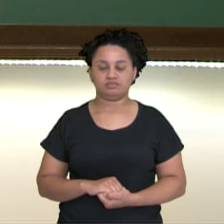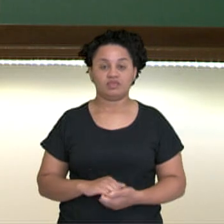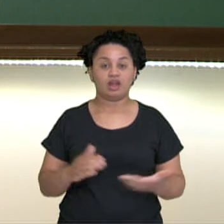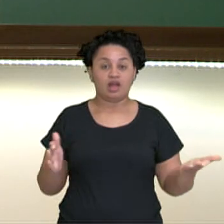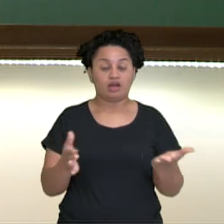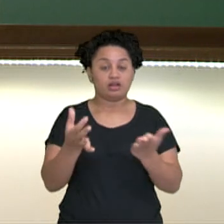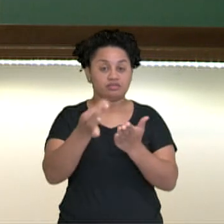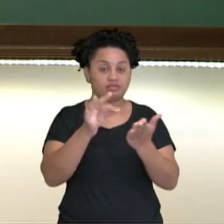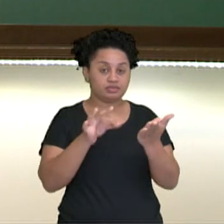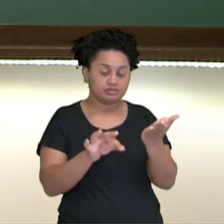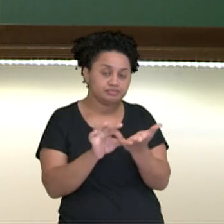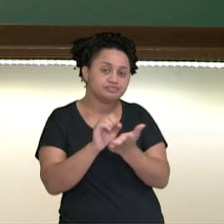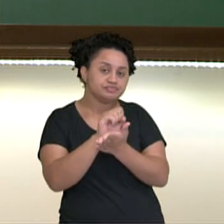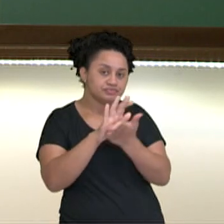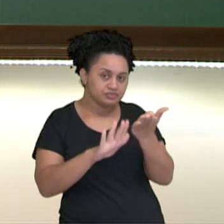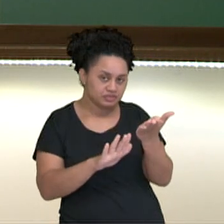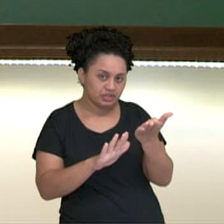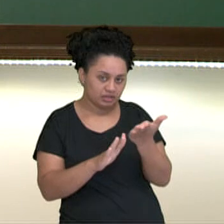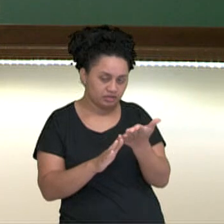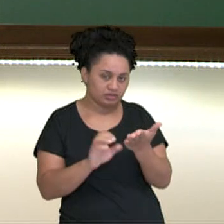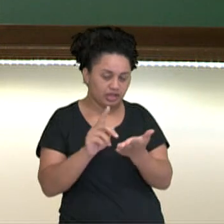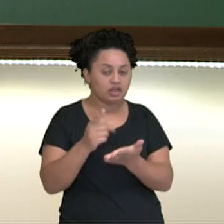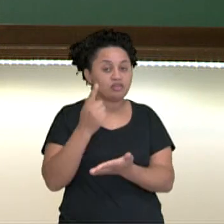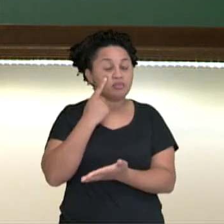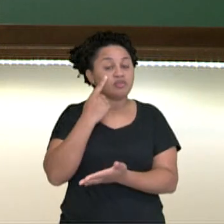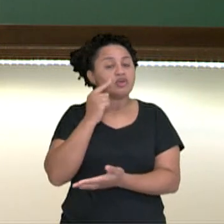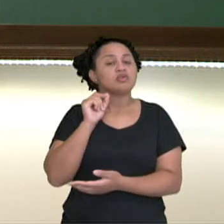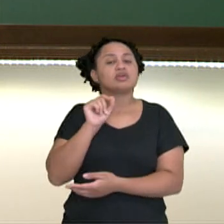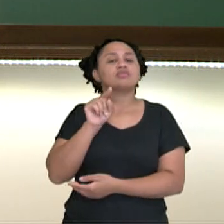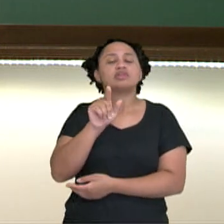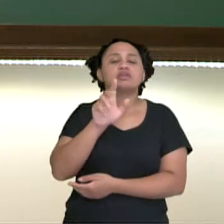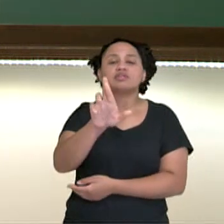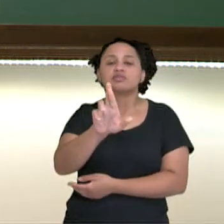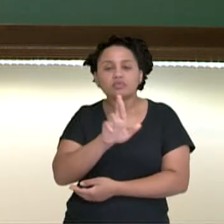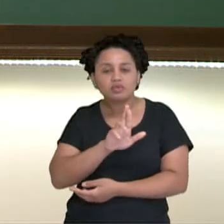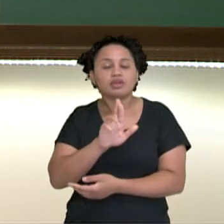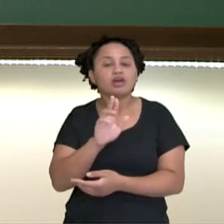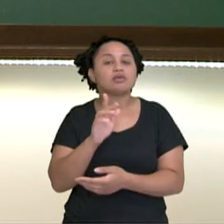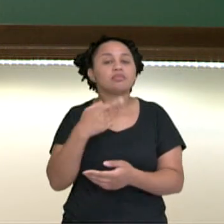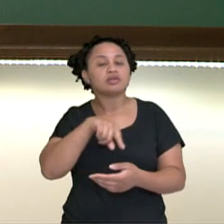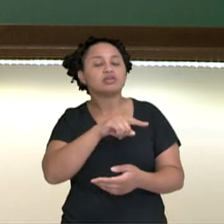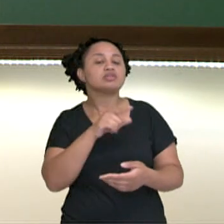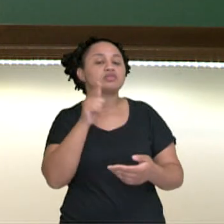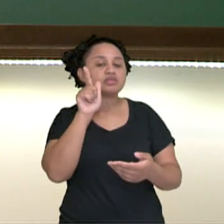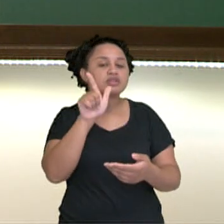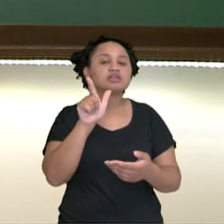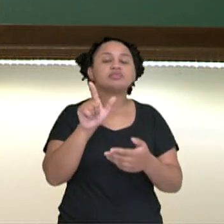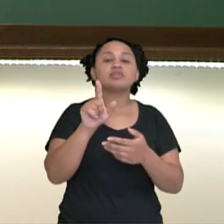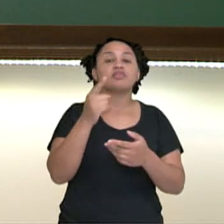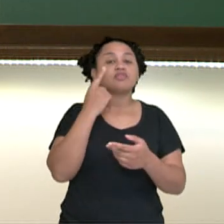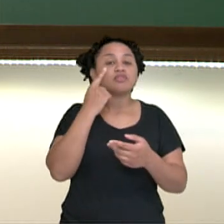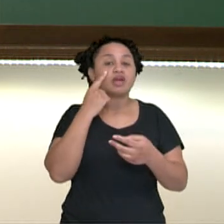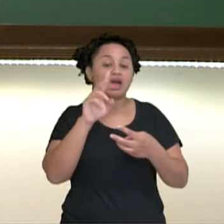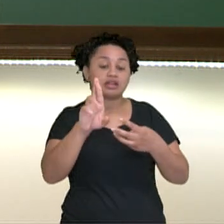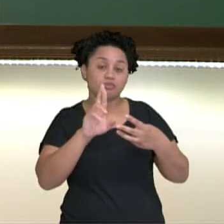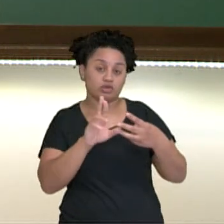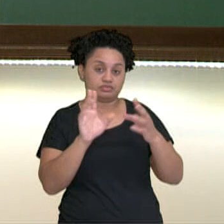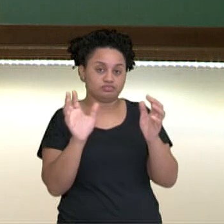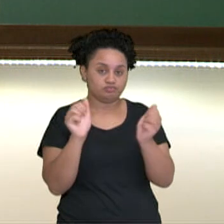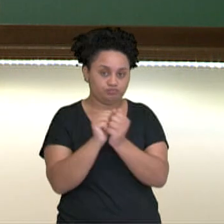Bora corrigir esse enunciado, então, desses exercícios aqui. Vamos ver o que você fez aí para a gente chegar, né, numa resposta